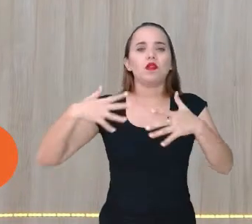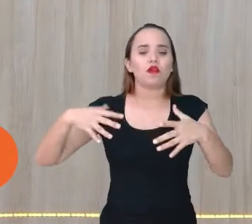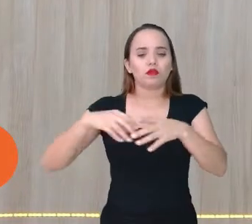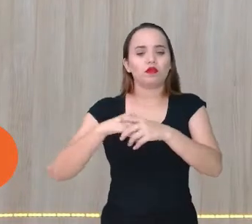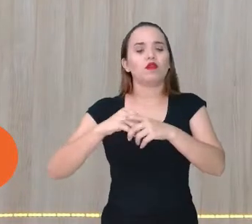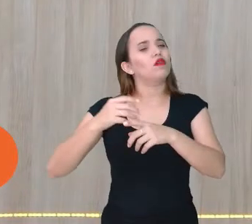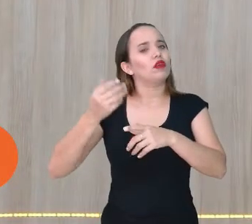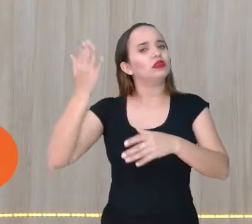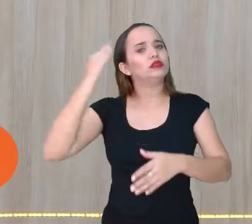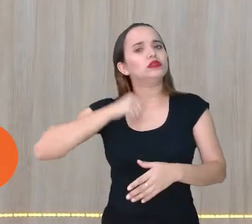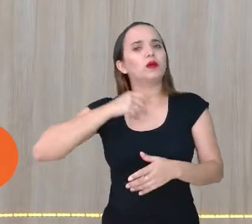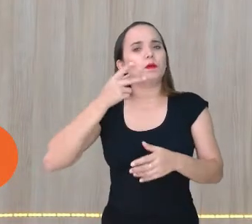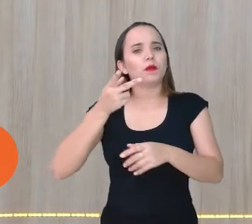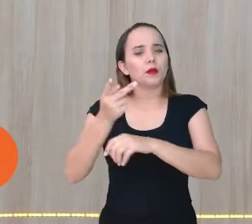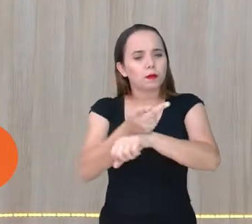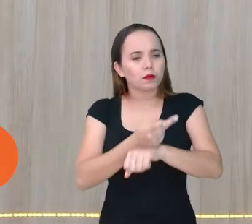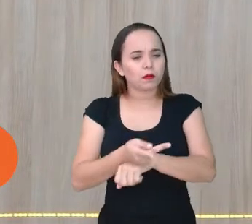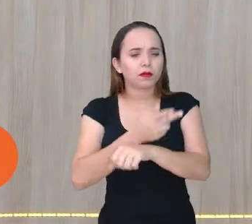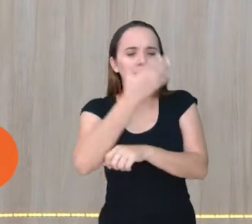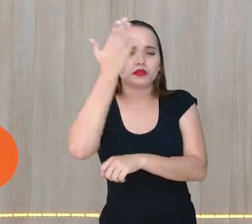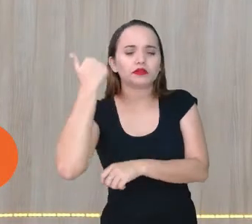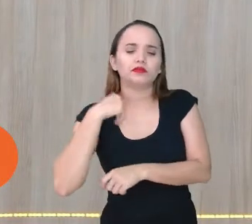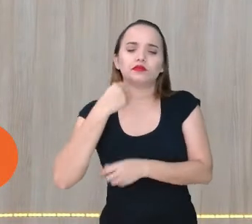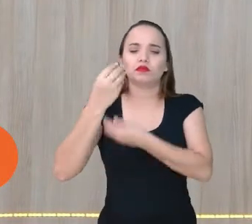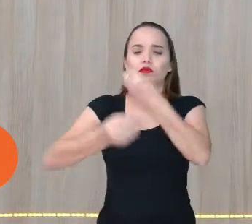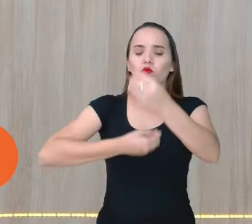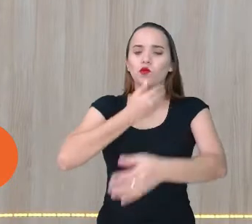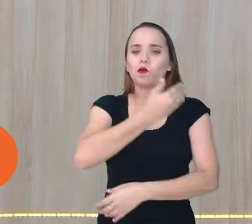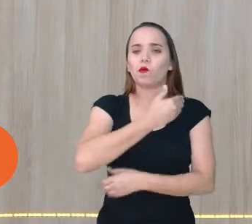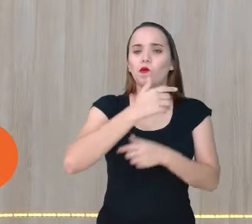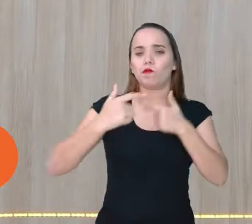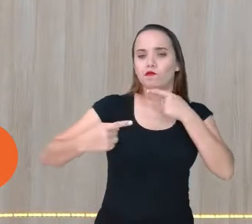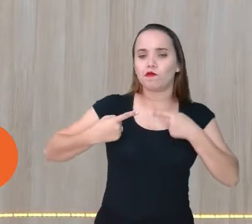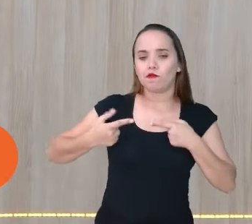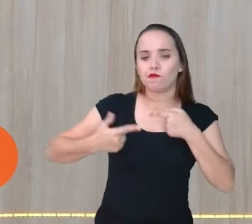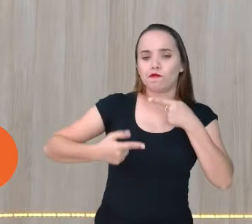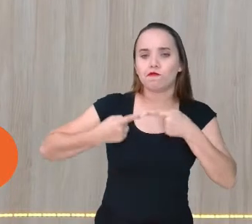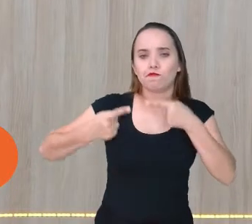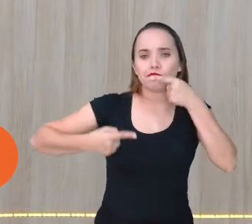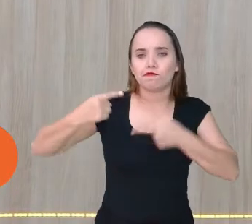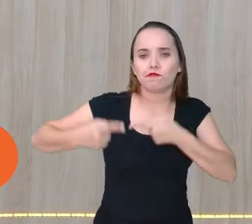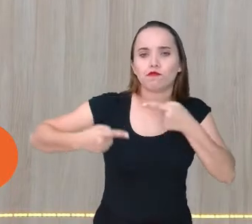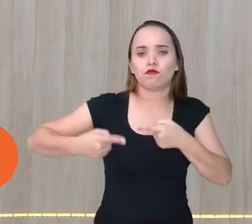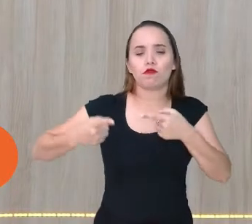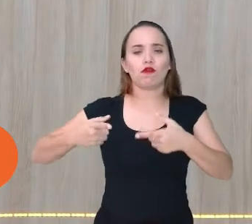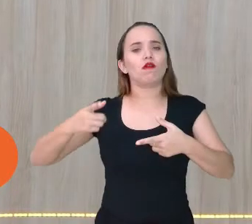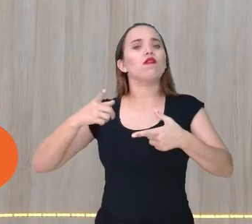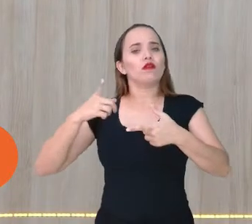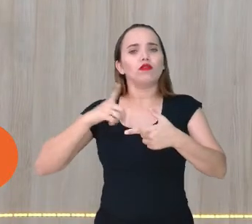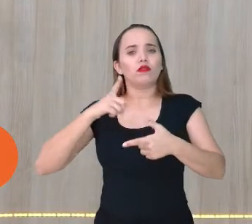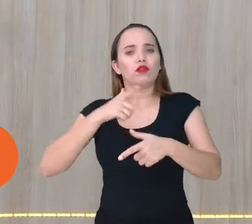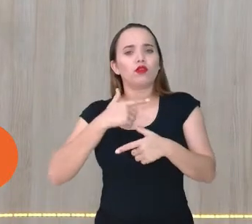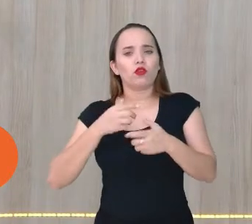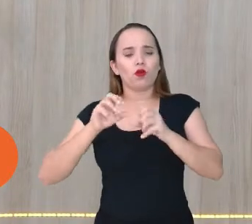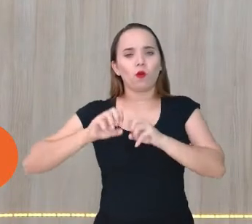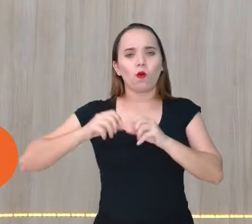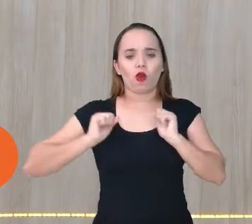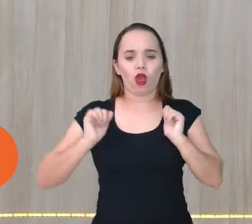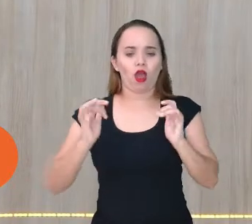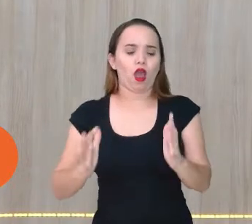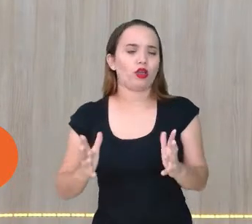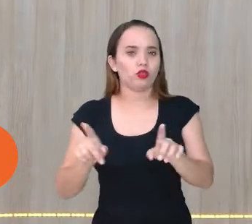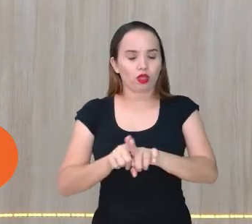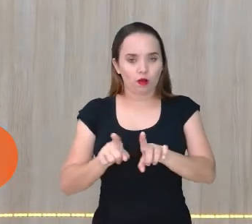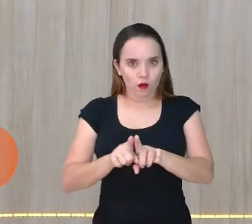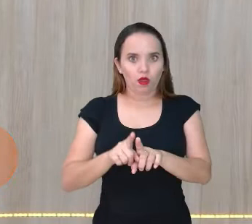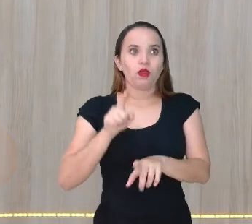forma da gente se mobilizar, da gente agir, tomar atitude diante de alguns problemas. O professor Giorgio mesmo colocou, a